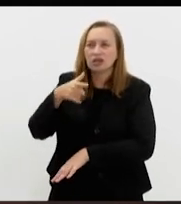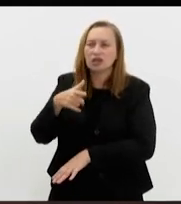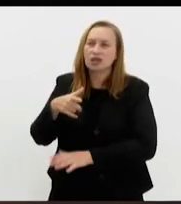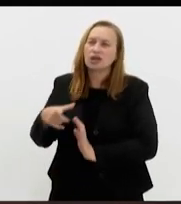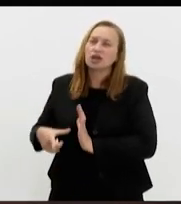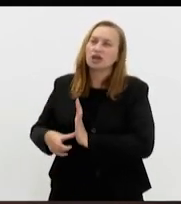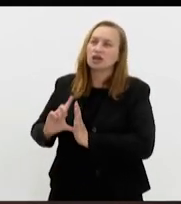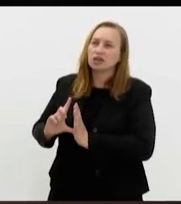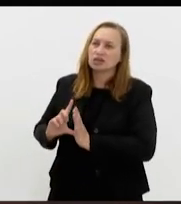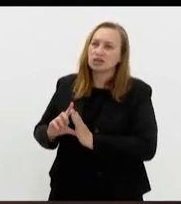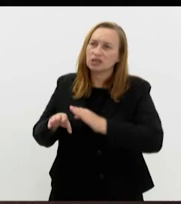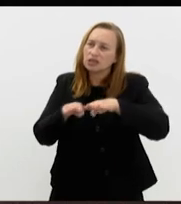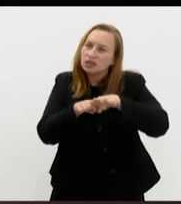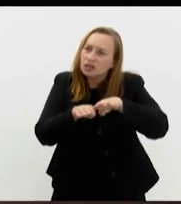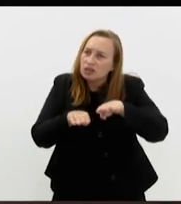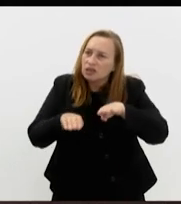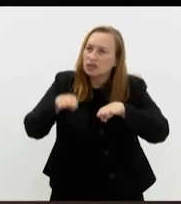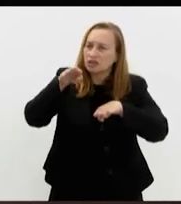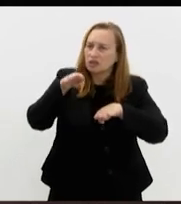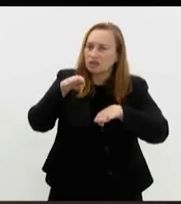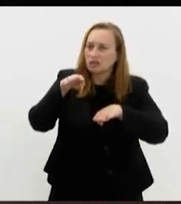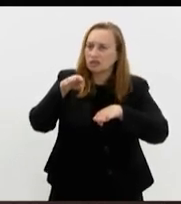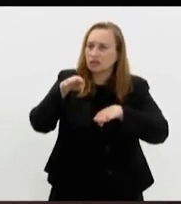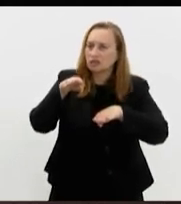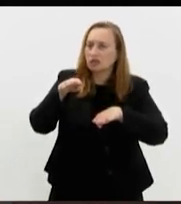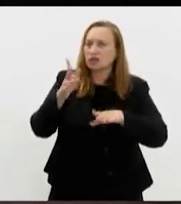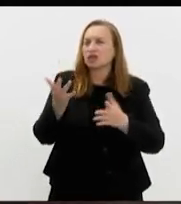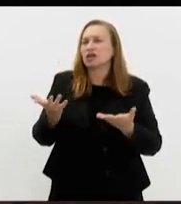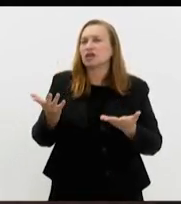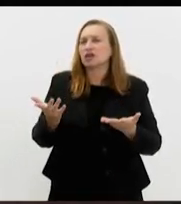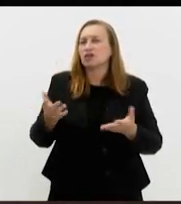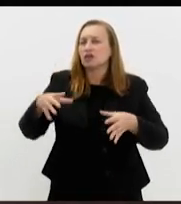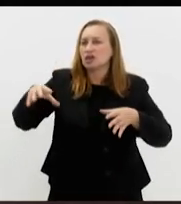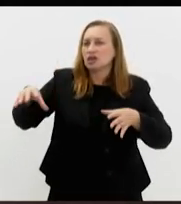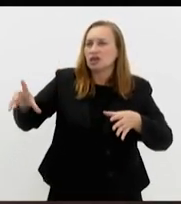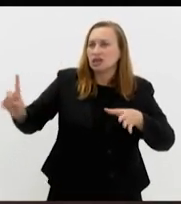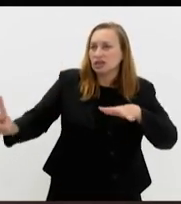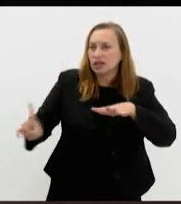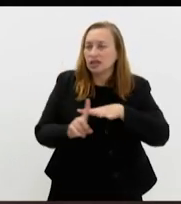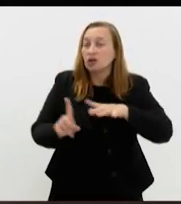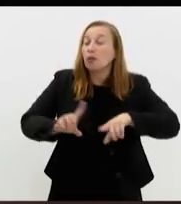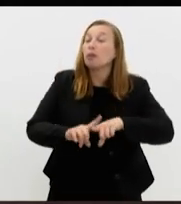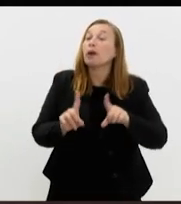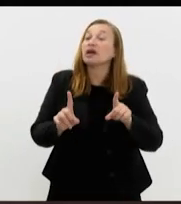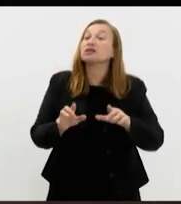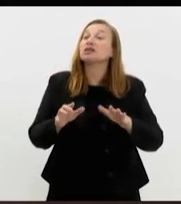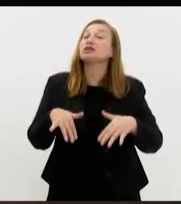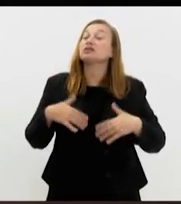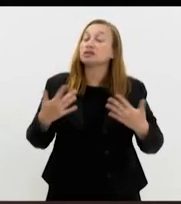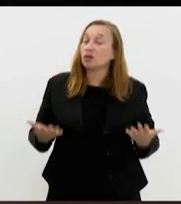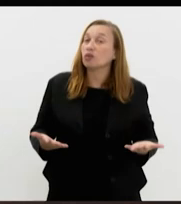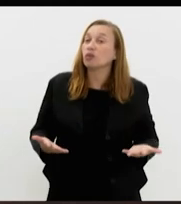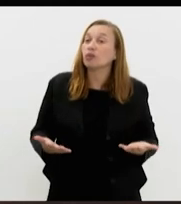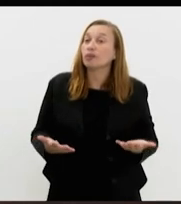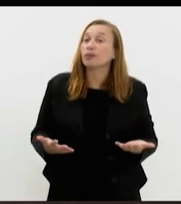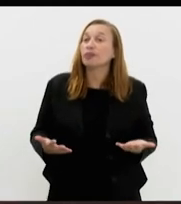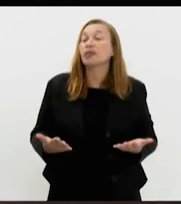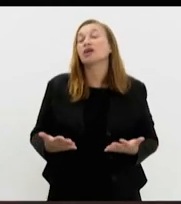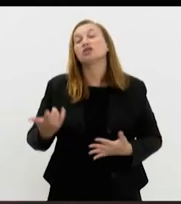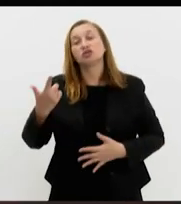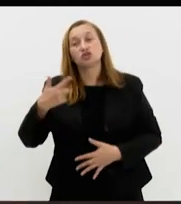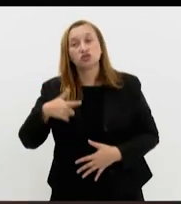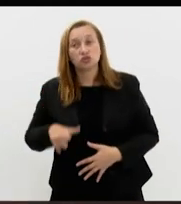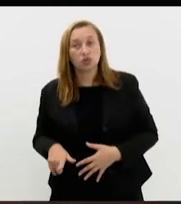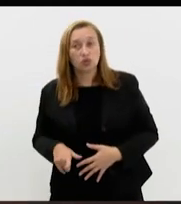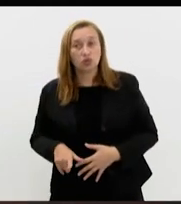no estágio acima, promovendo o que eles chamam de integração. Então, eu acho, mais uma